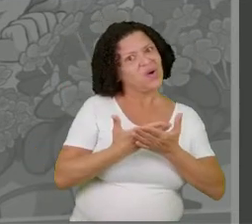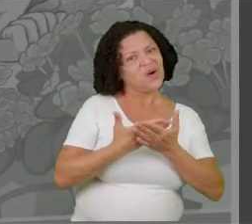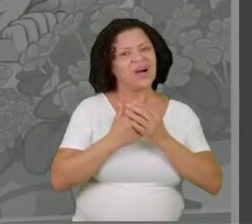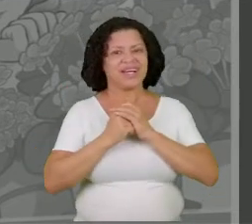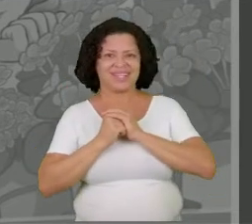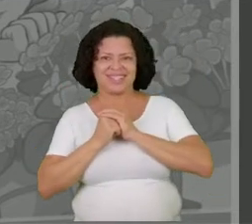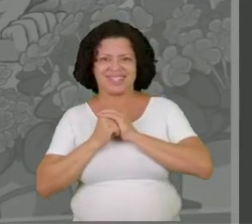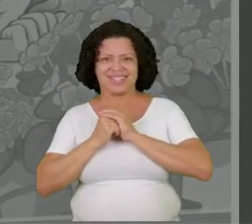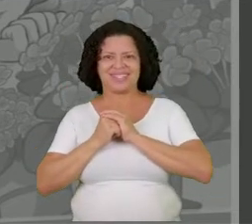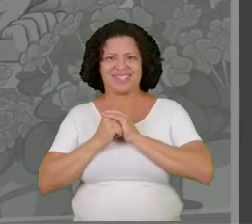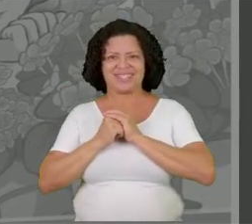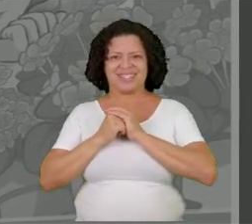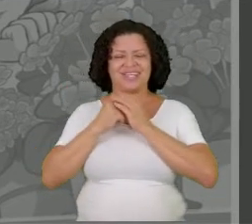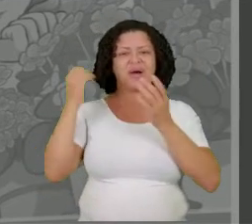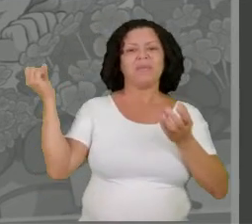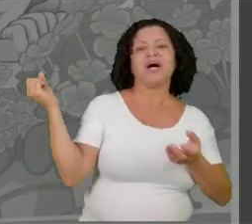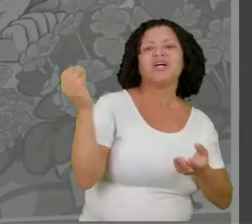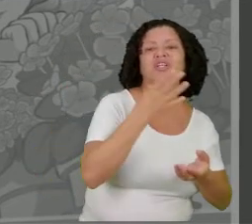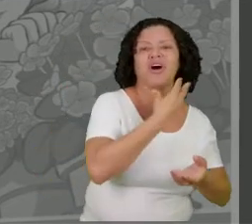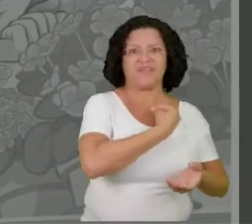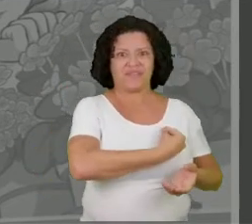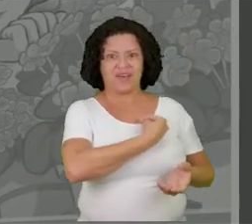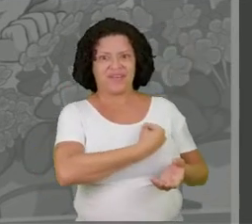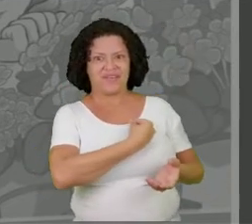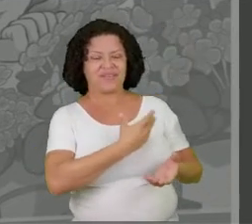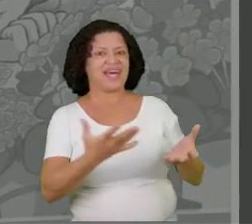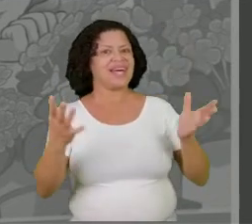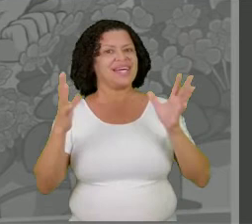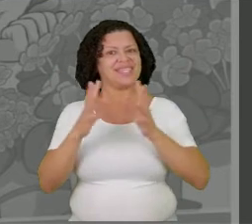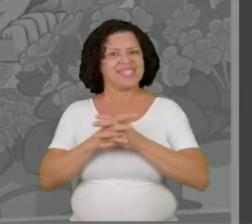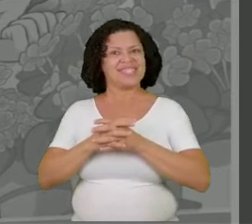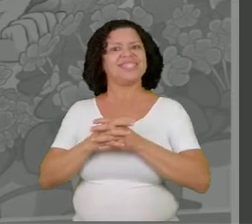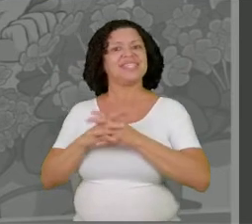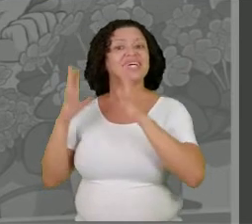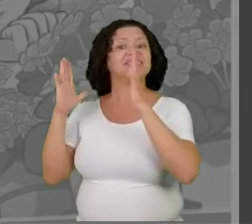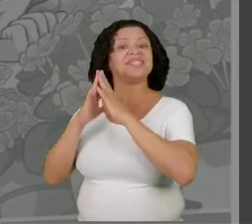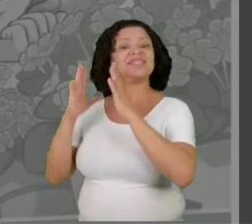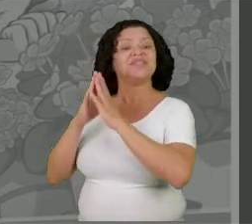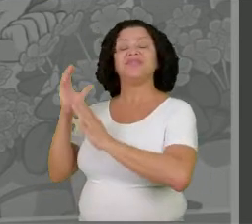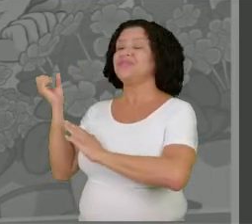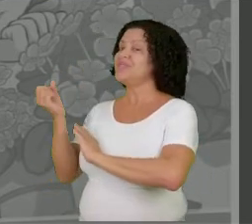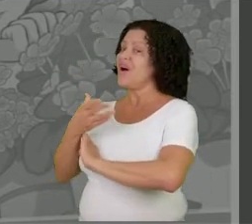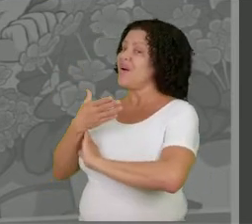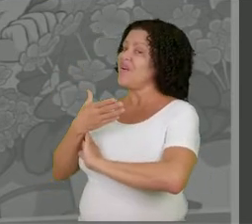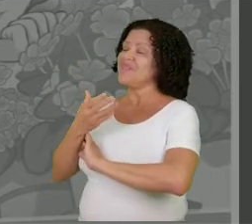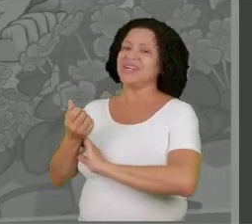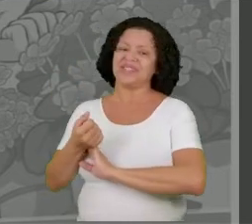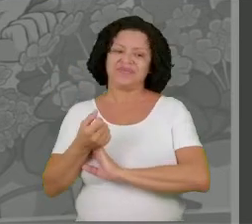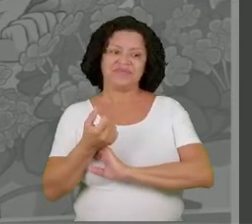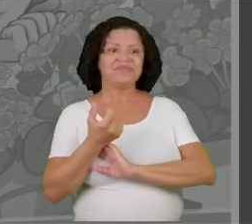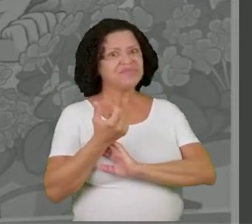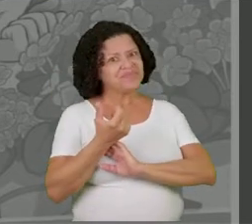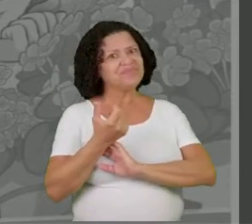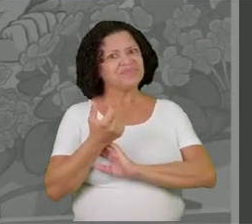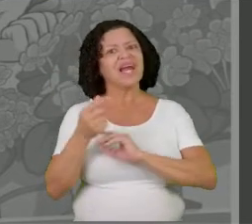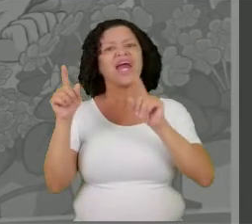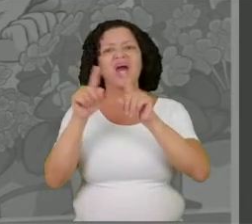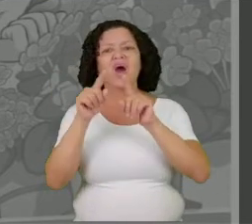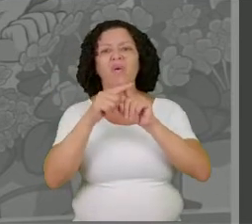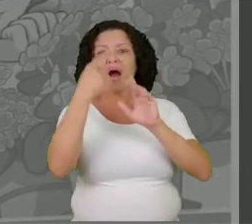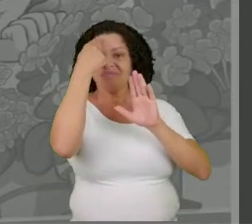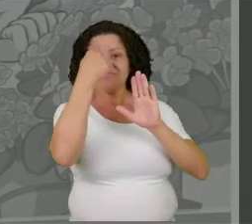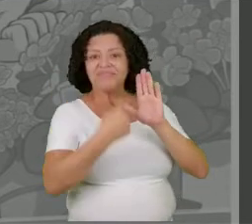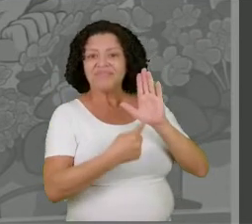oportunidade de uma nova escola, de uma nova vivência, de uma nova residência,